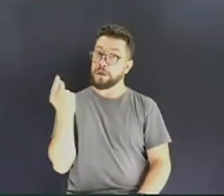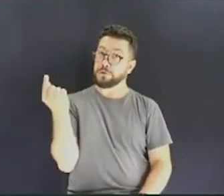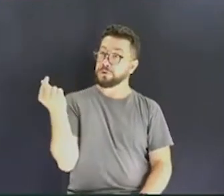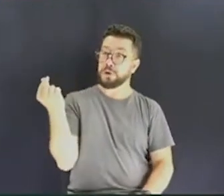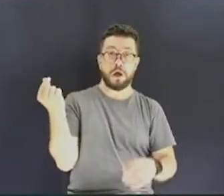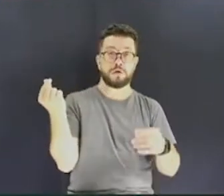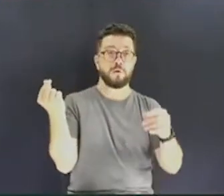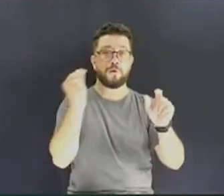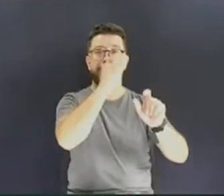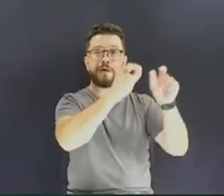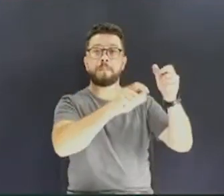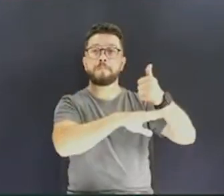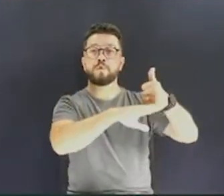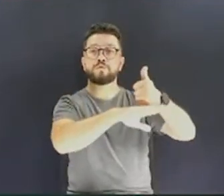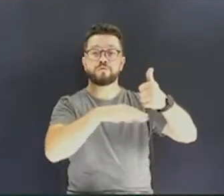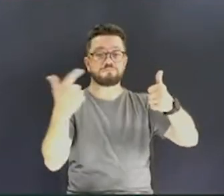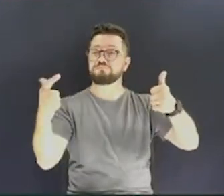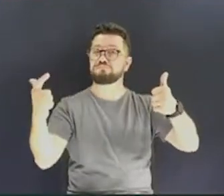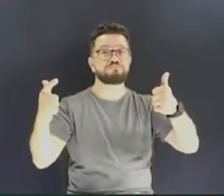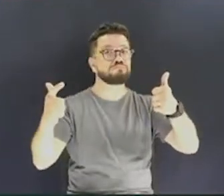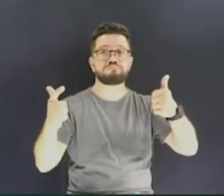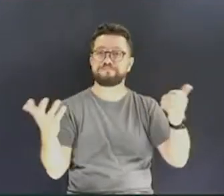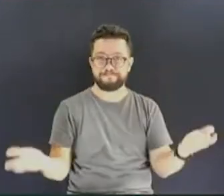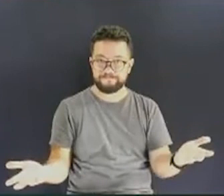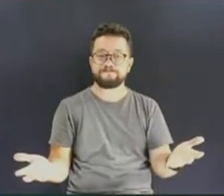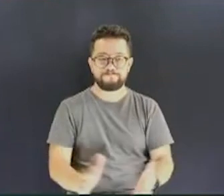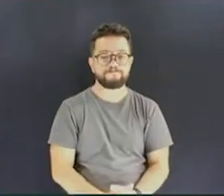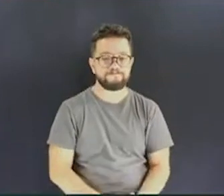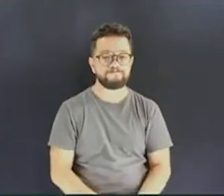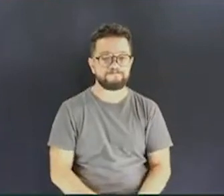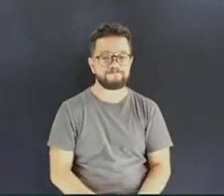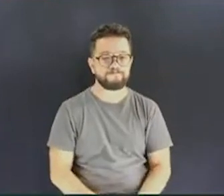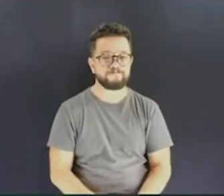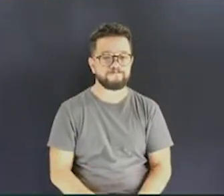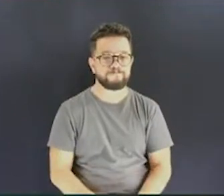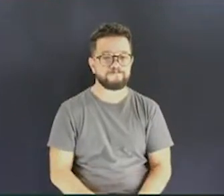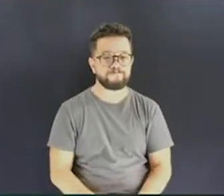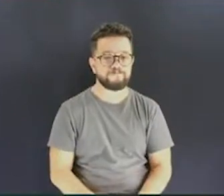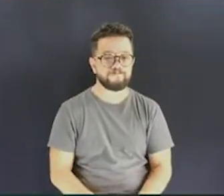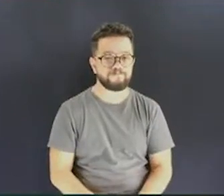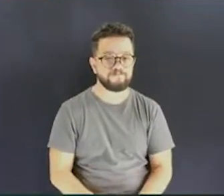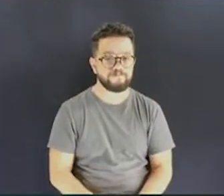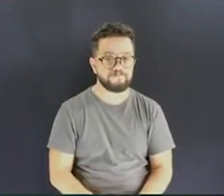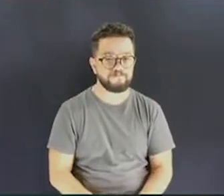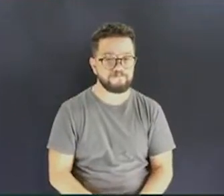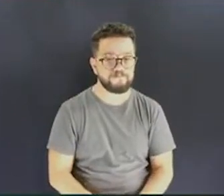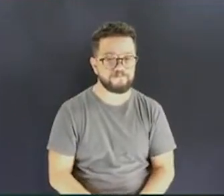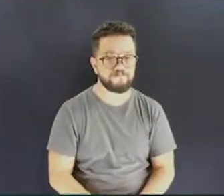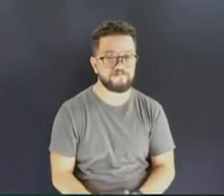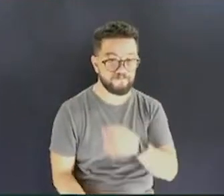tenho correção das equipes. Resultado, as pessoas estão morrendo. A estrutura física, da mesma forma, se eu tenho um crescimento de